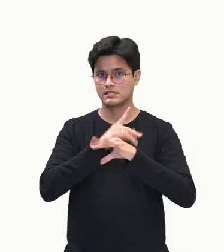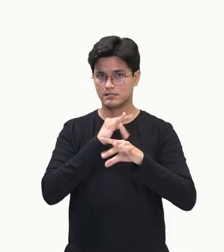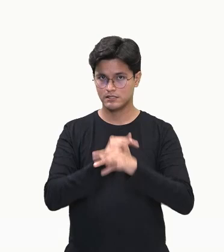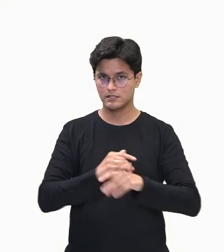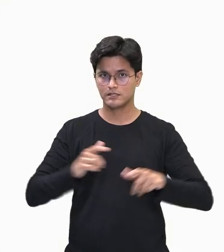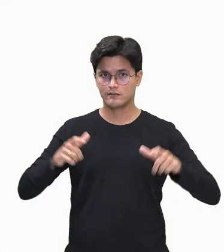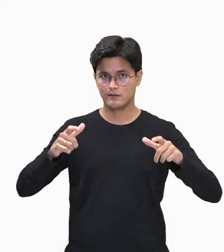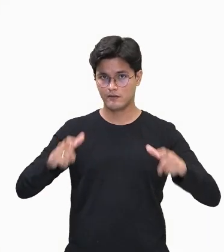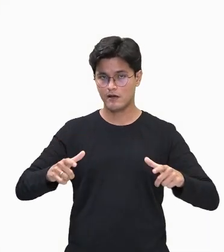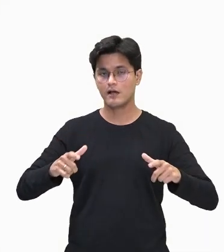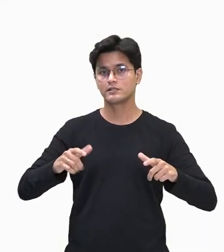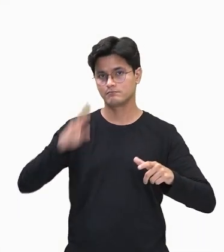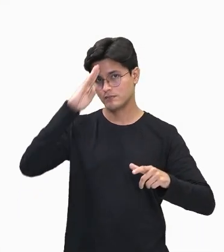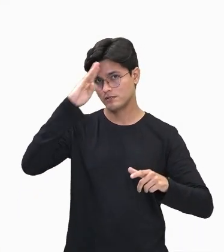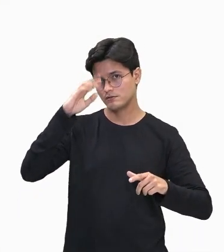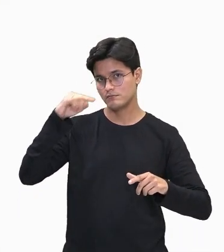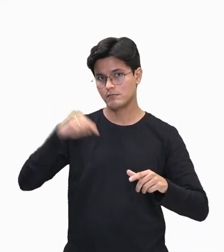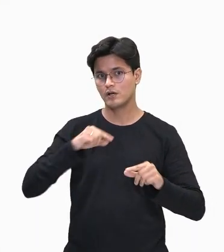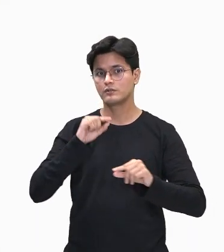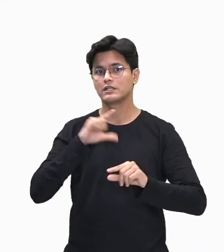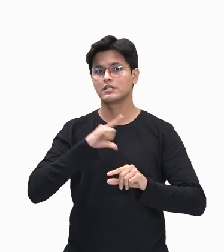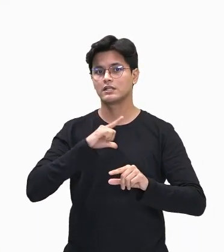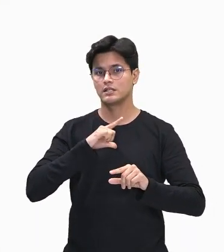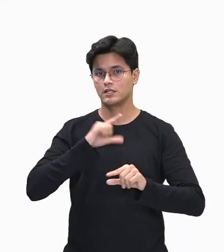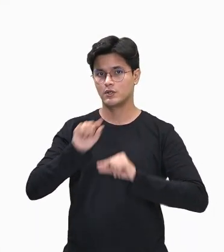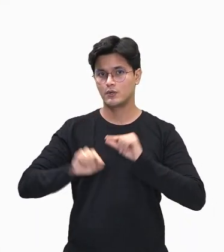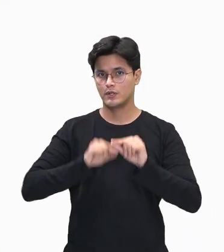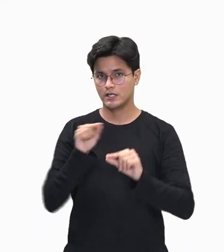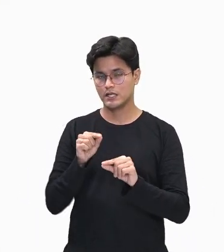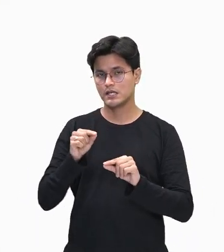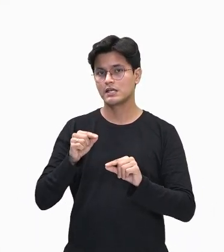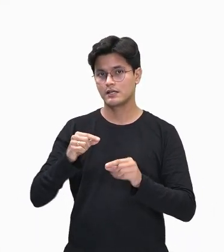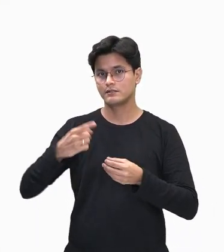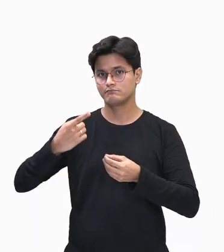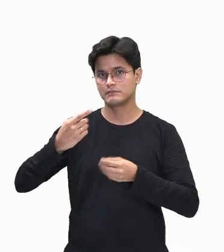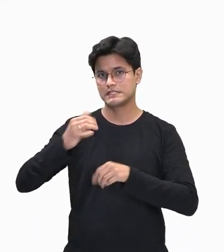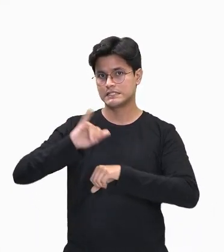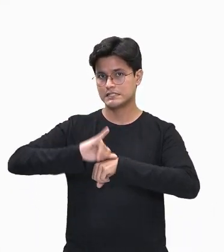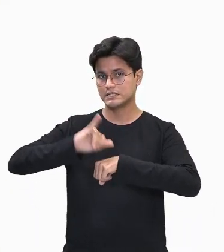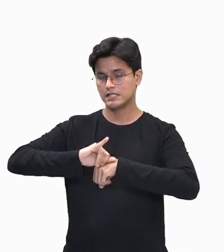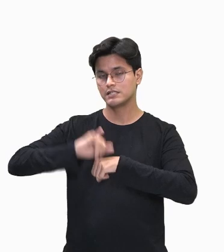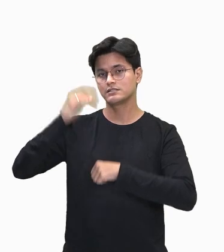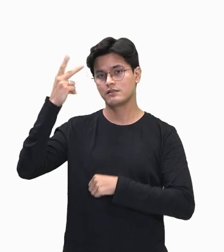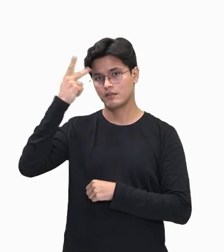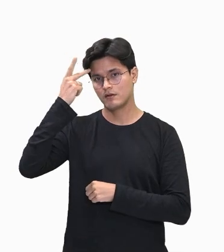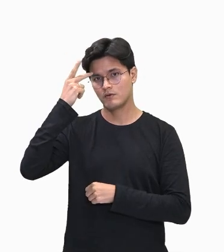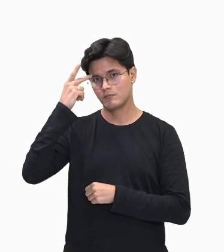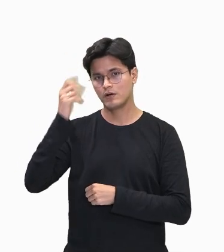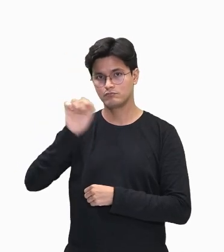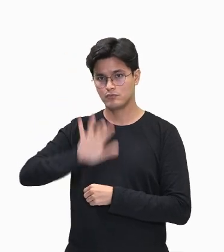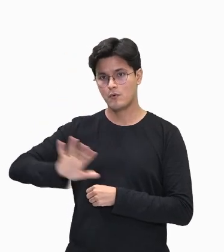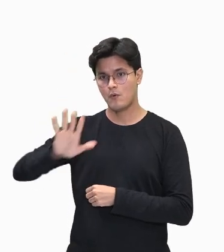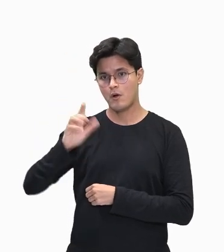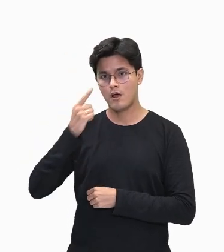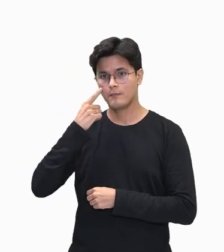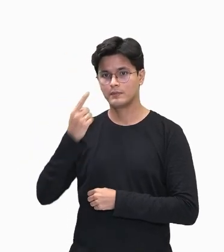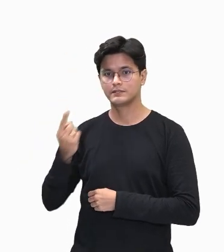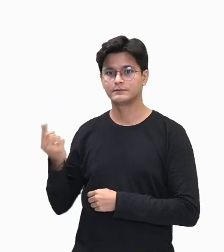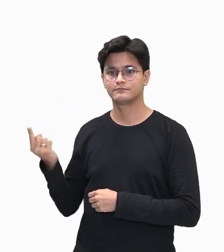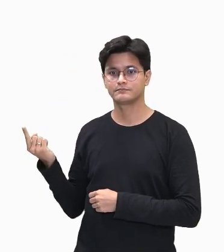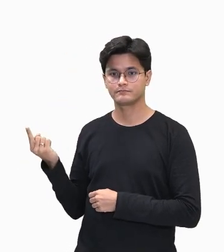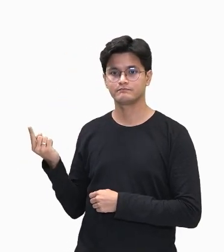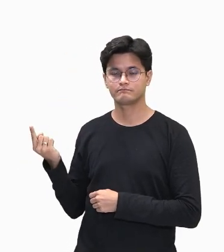nacional, que nós temos aí a cidade de São Paulo. E a gente pode observar aí a cidade de São Paulo